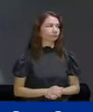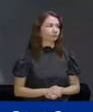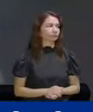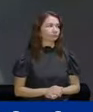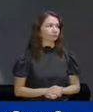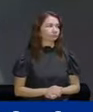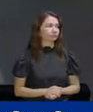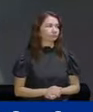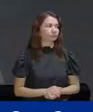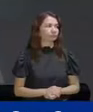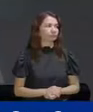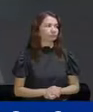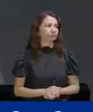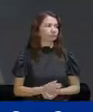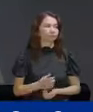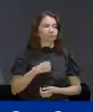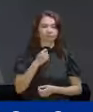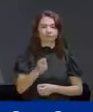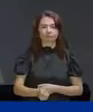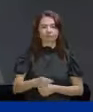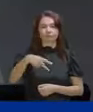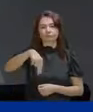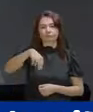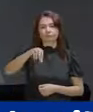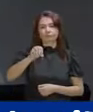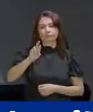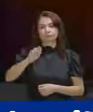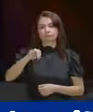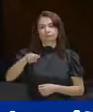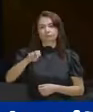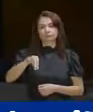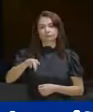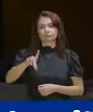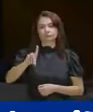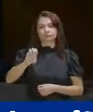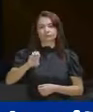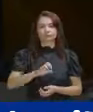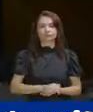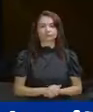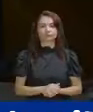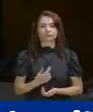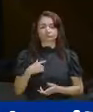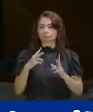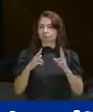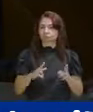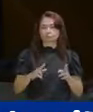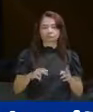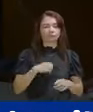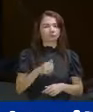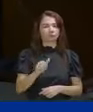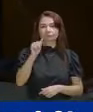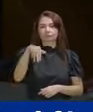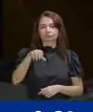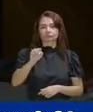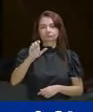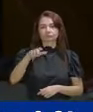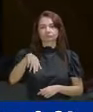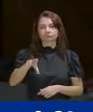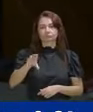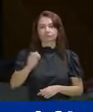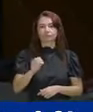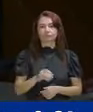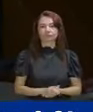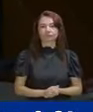Acho que não há nenhum problema. Juiz Normando de Souza. Eu voto exatamente como o doutor Anselmo. Eu penso que a Paola, no mérito... Foco no